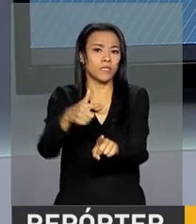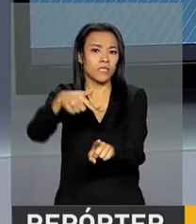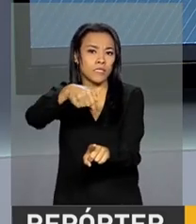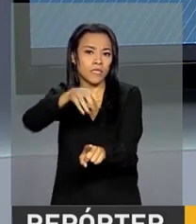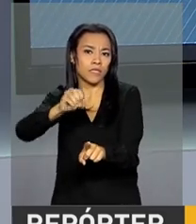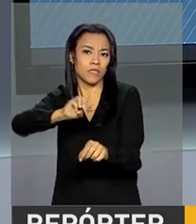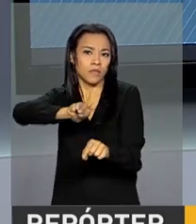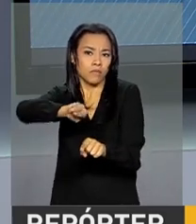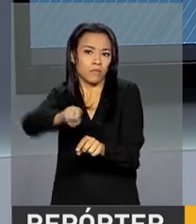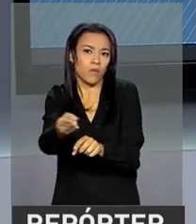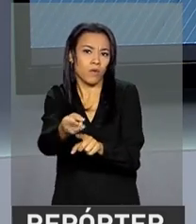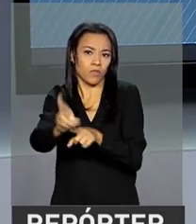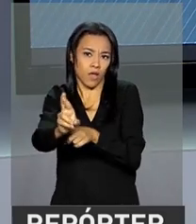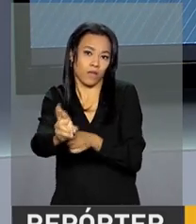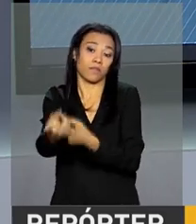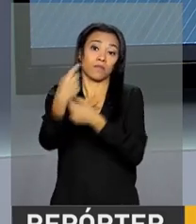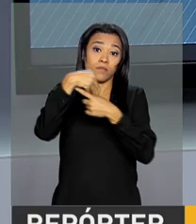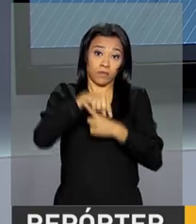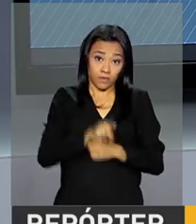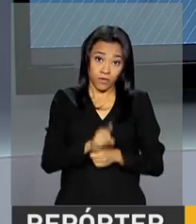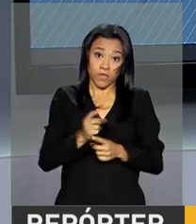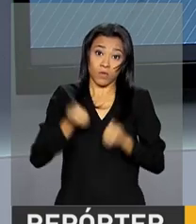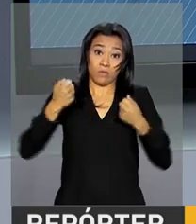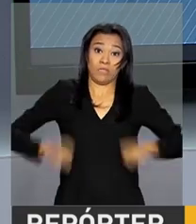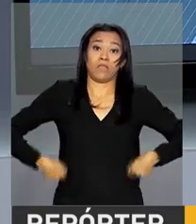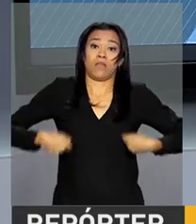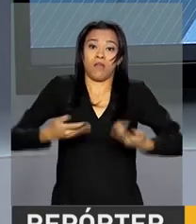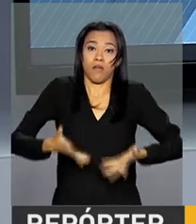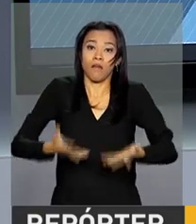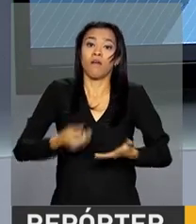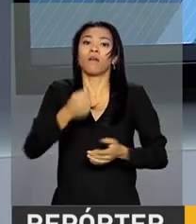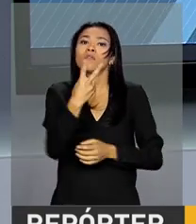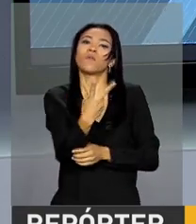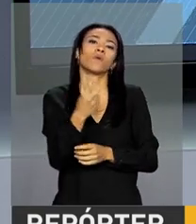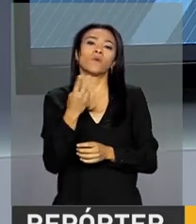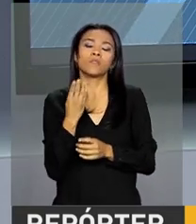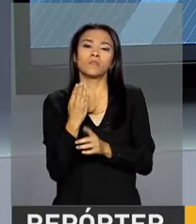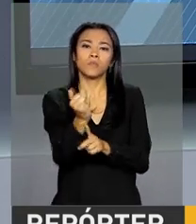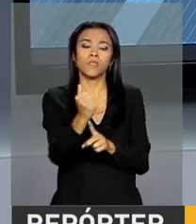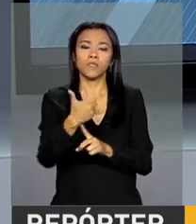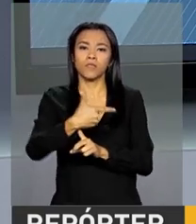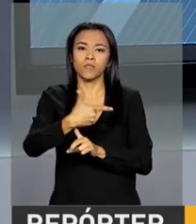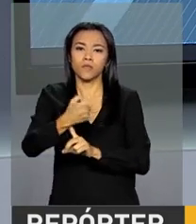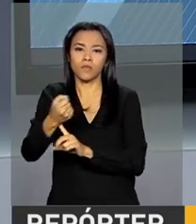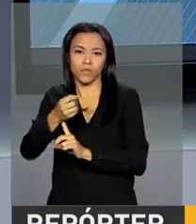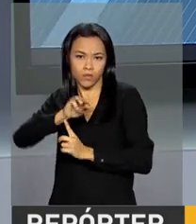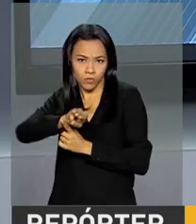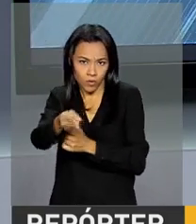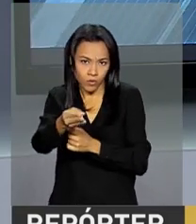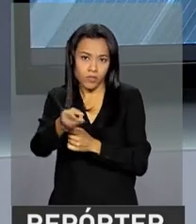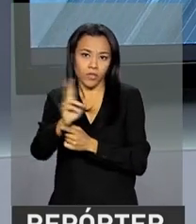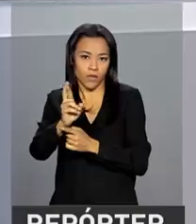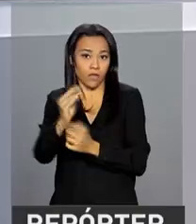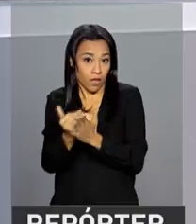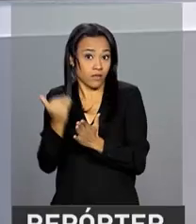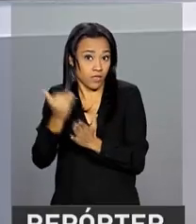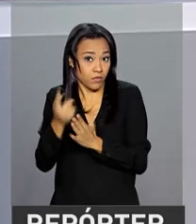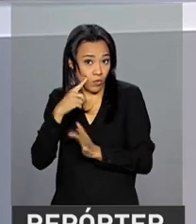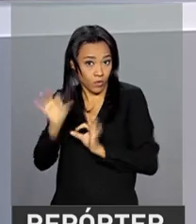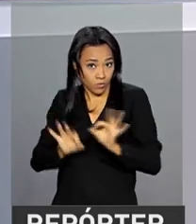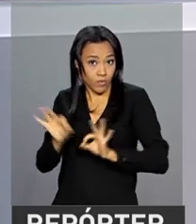milhões de reais já as despesas devem superar 2 milhões e 200 milhões de reais acima do previsto